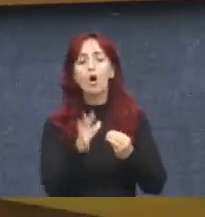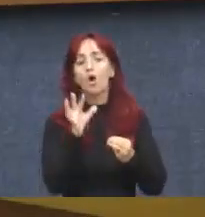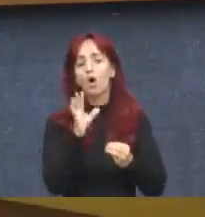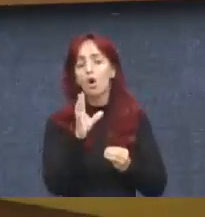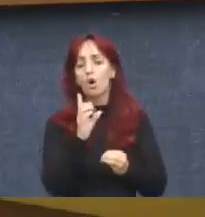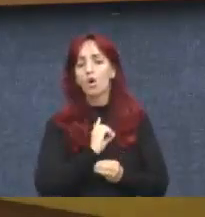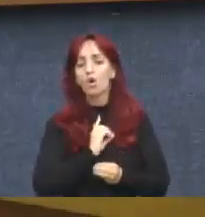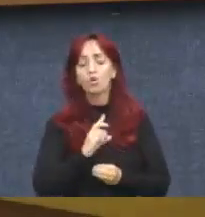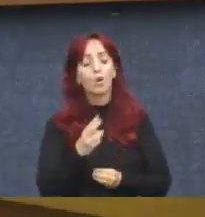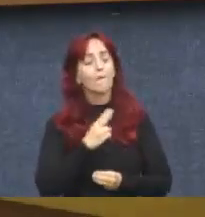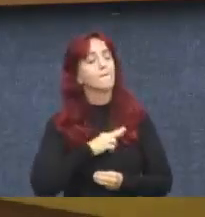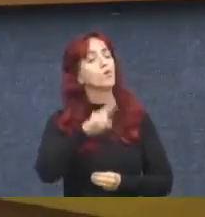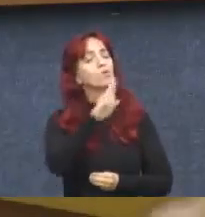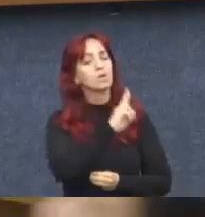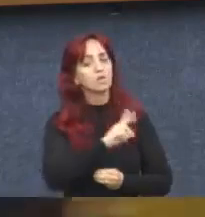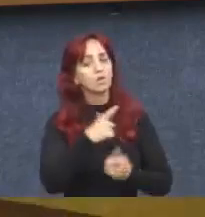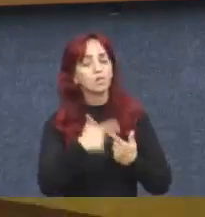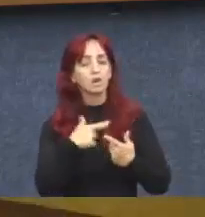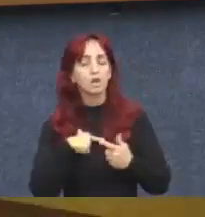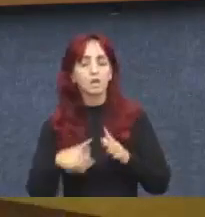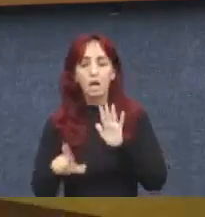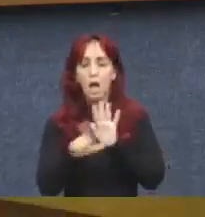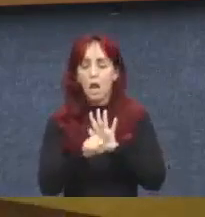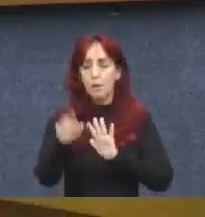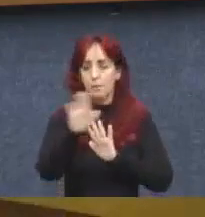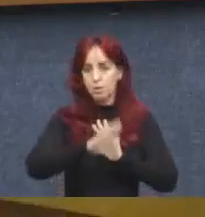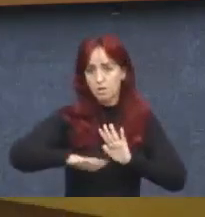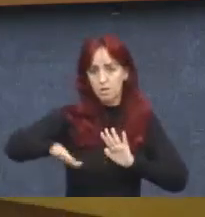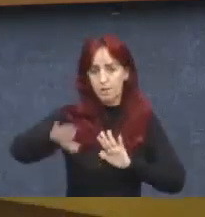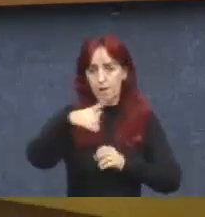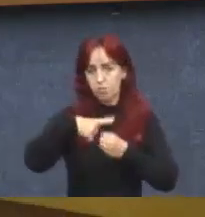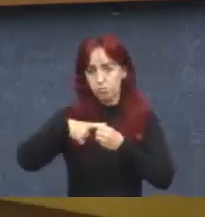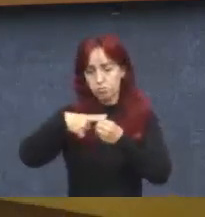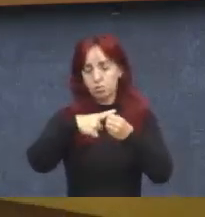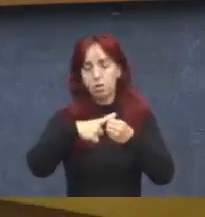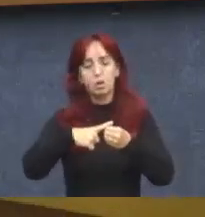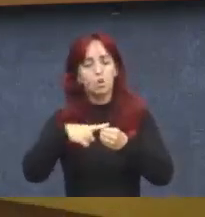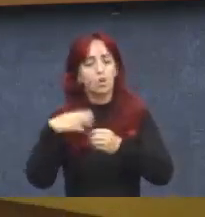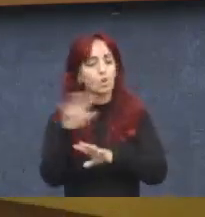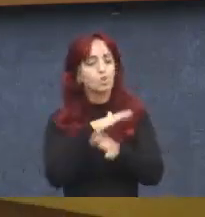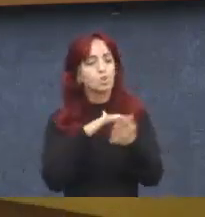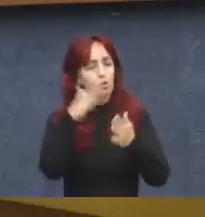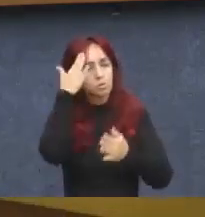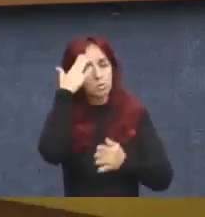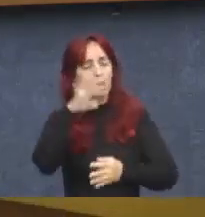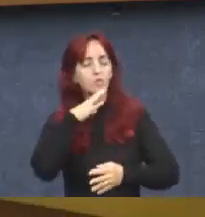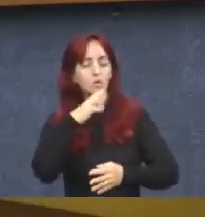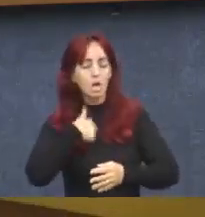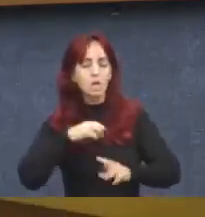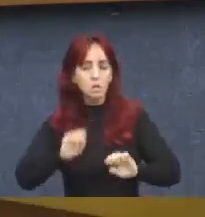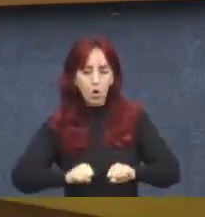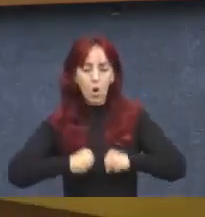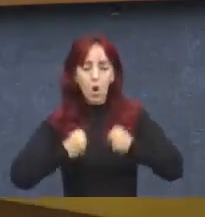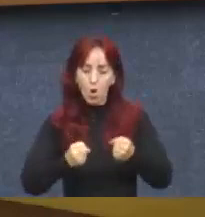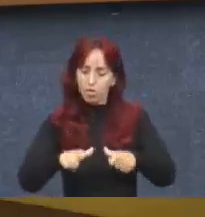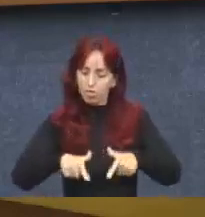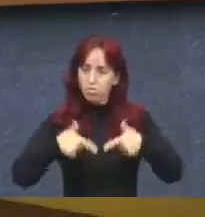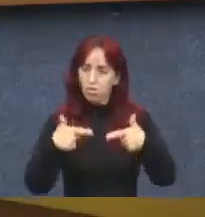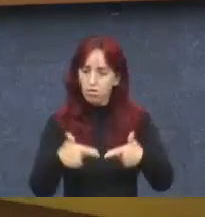ainda consta em algumas leis municipais. Todos sabem da minha luta em defesa desse público,